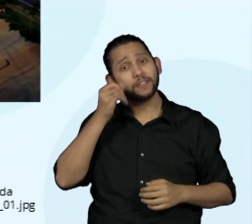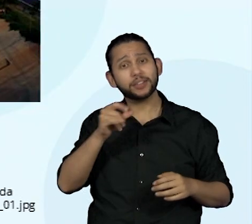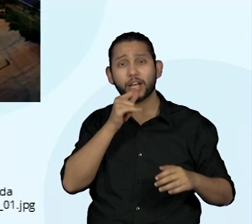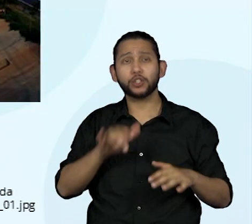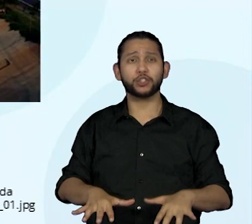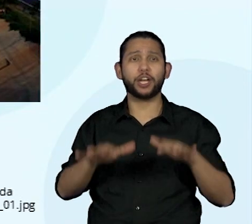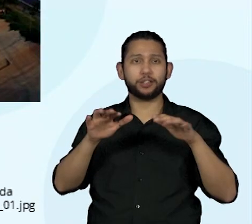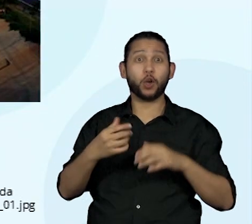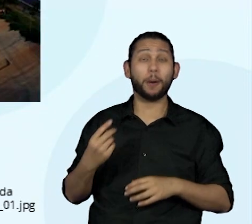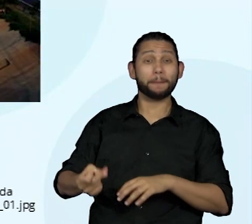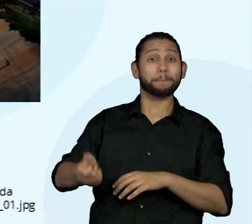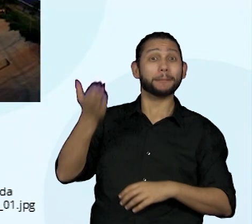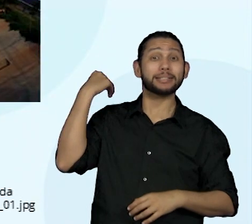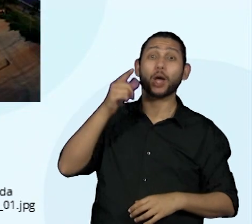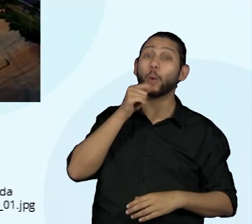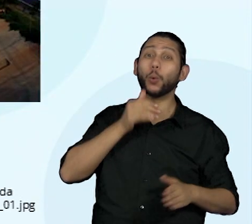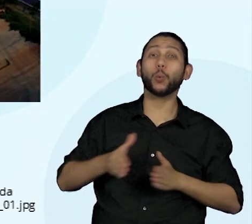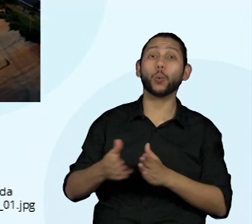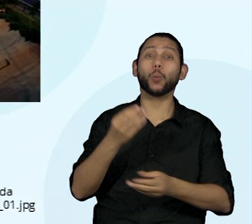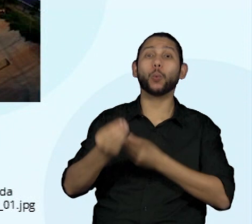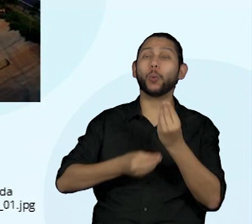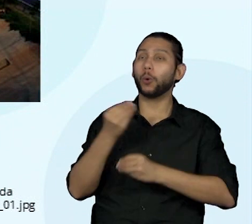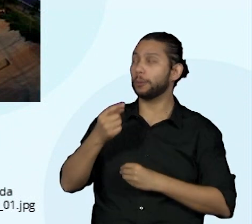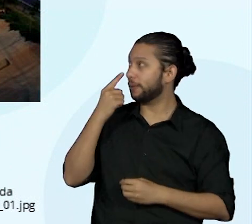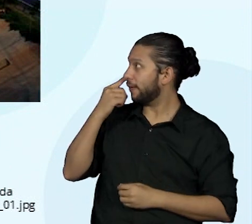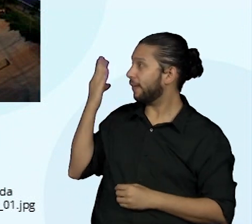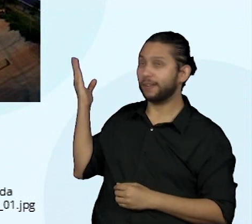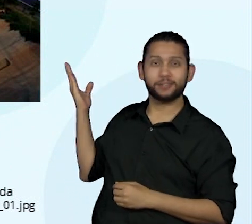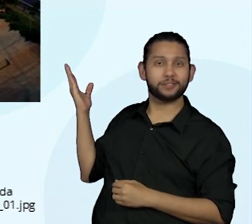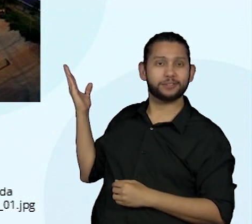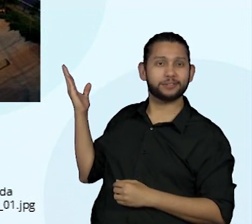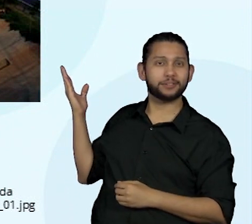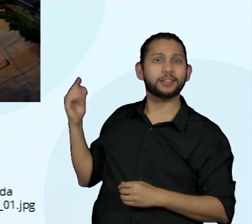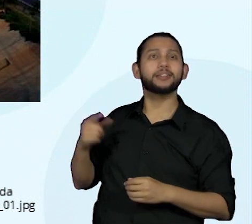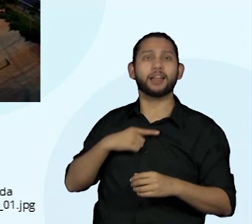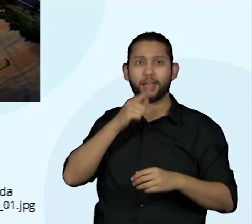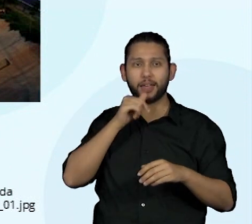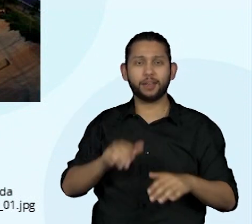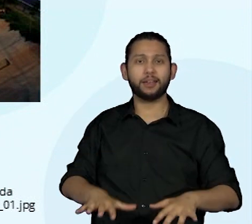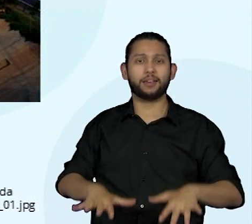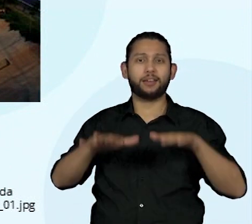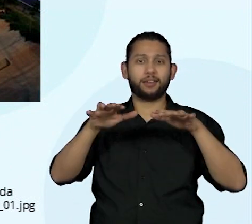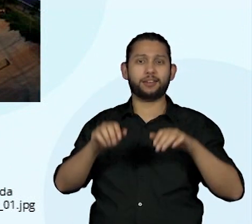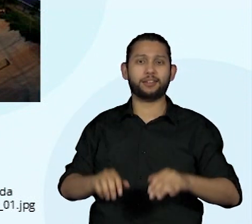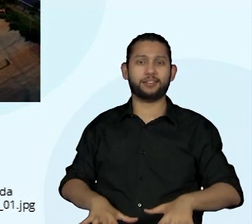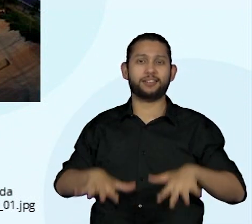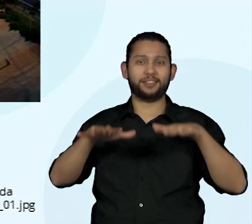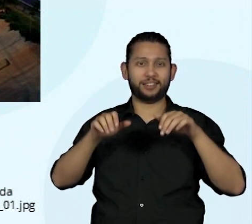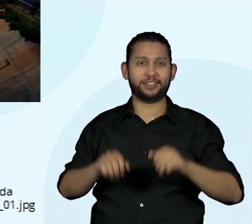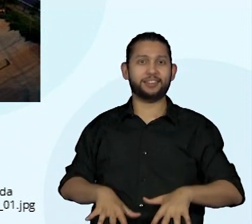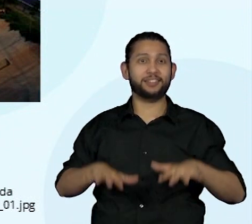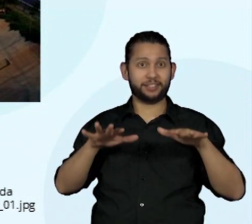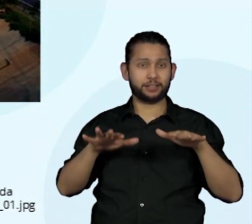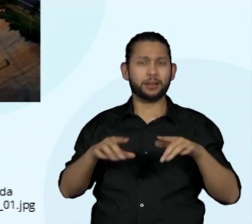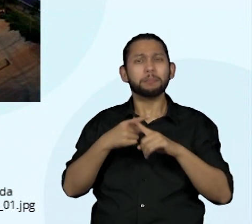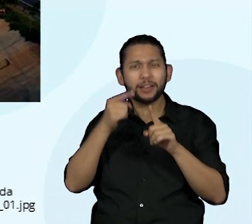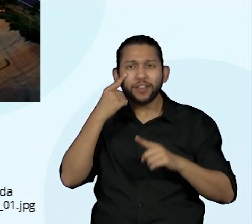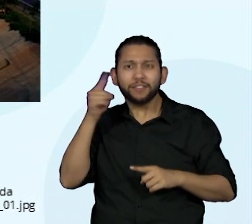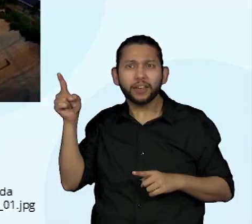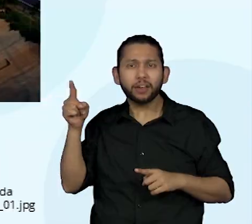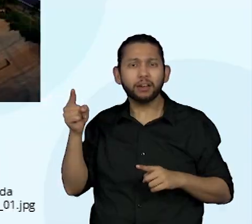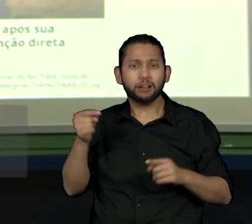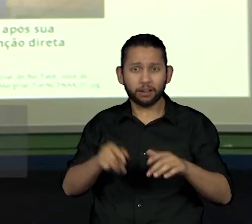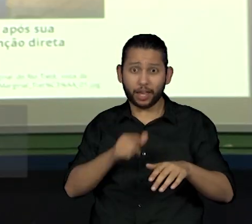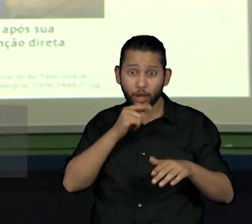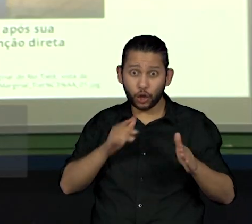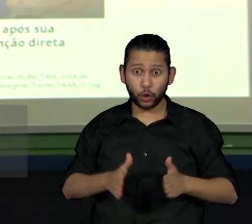era o rio Tietê no passado. Ele sofria com muitas inundações. Até aqui, a cidade ainda não tinha chegado próximo